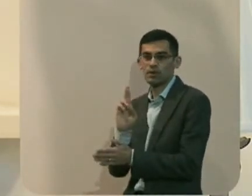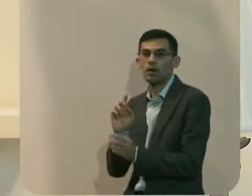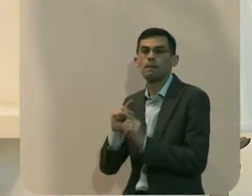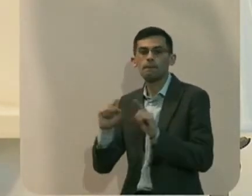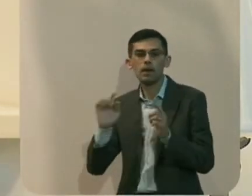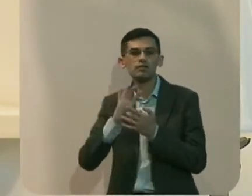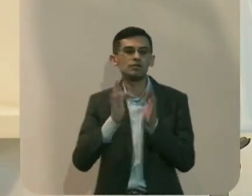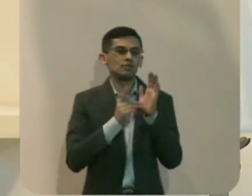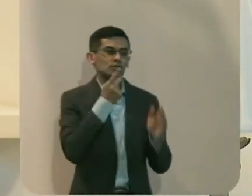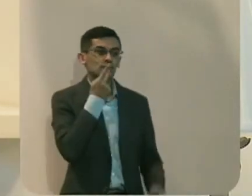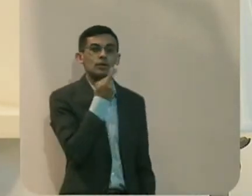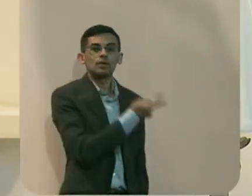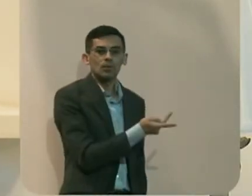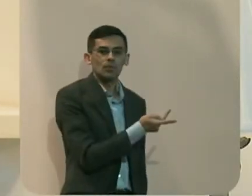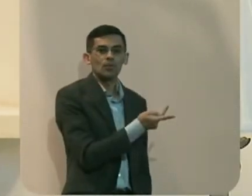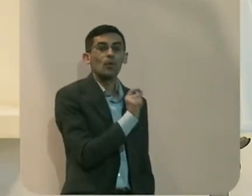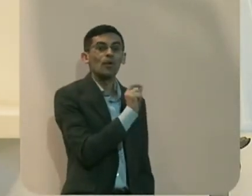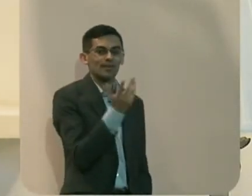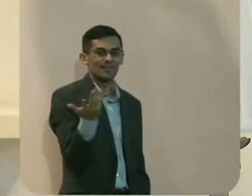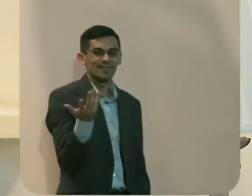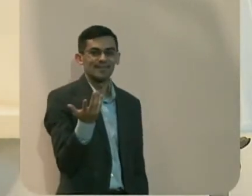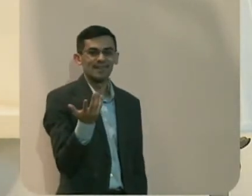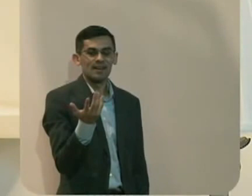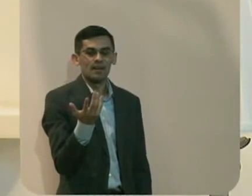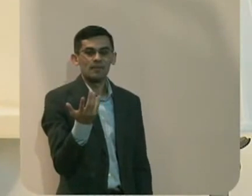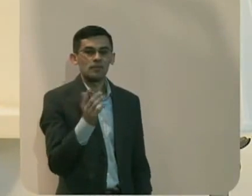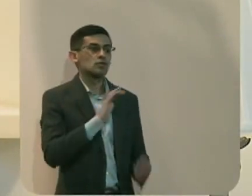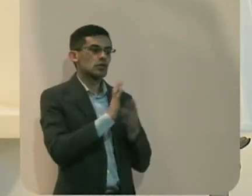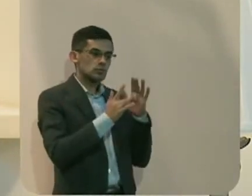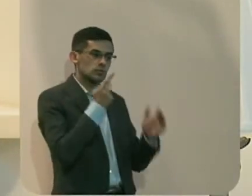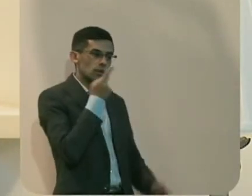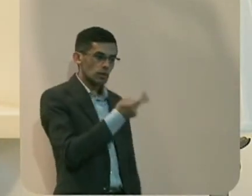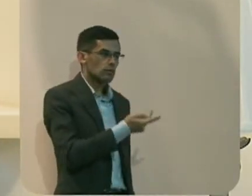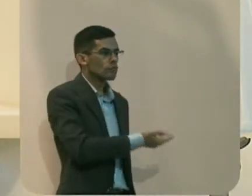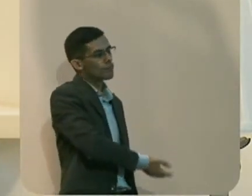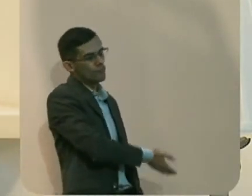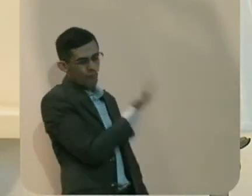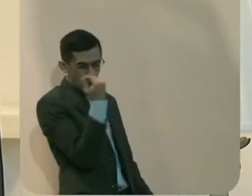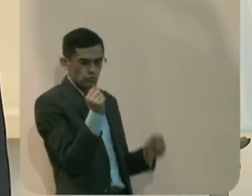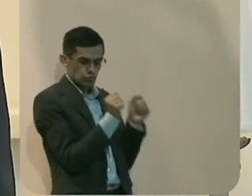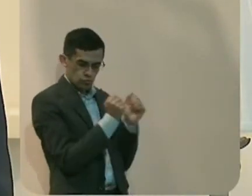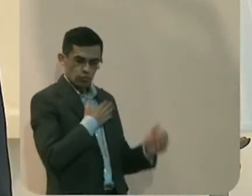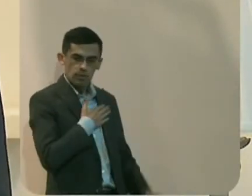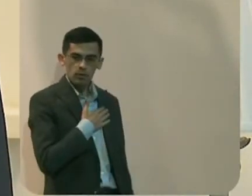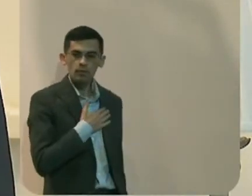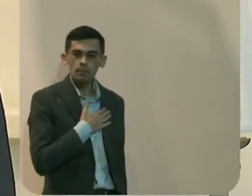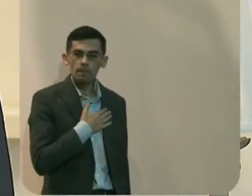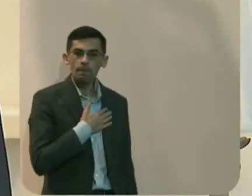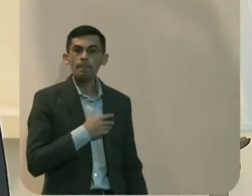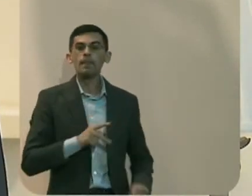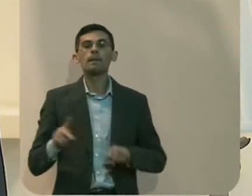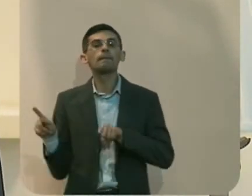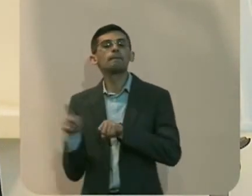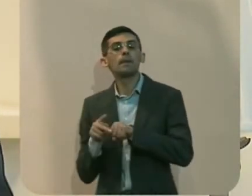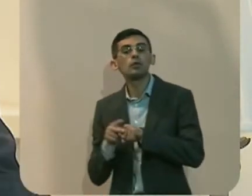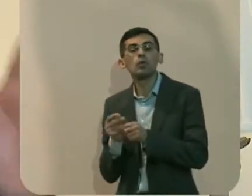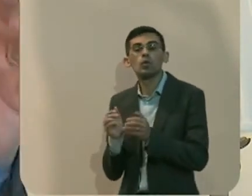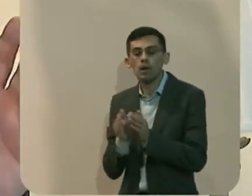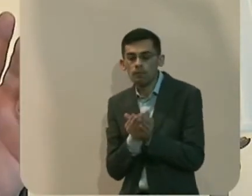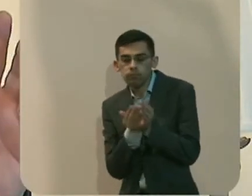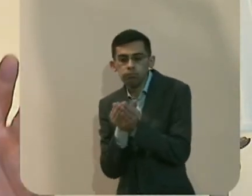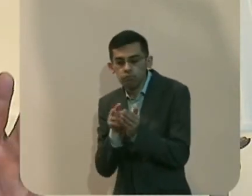ouviu, né? Eu imagino que ele talvez não esperasse. E aí Jesus simplesmente disse, vem, né? E aí